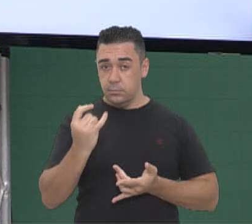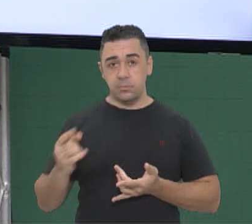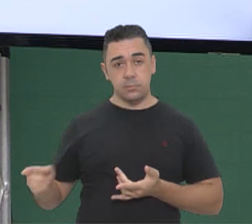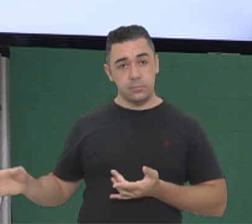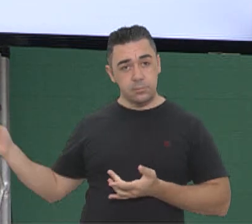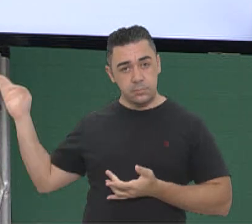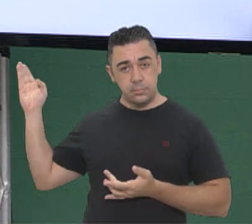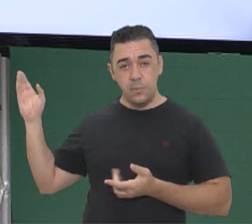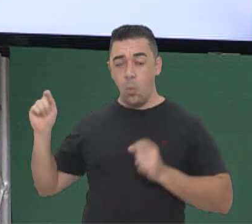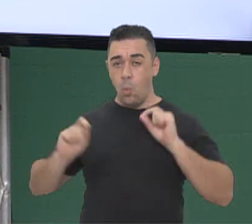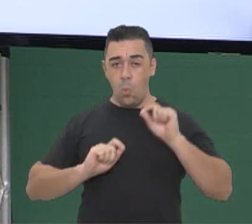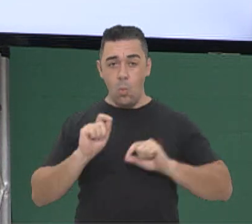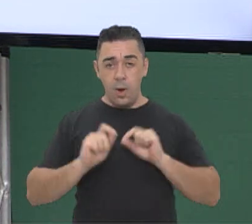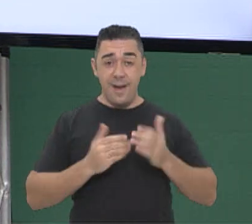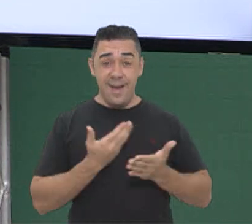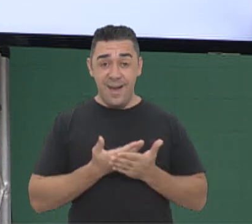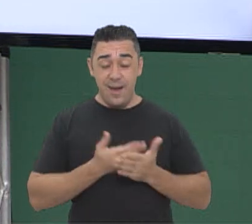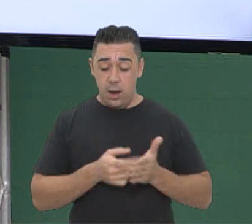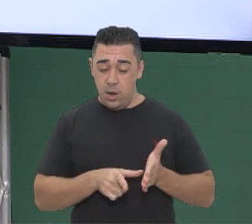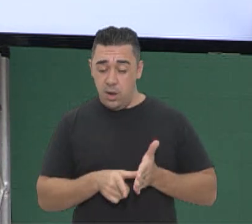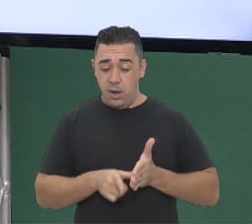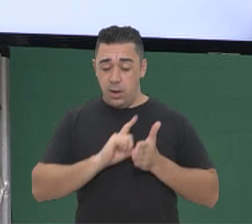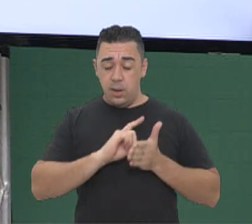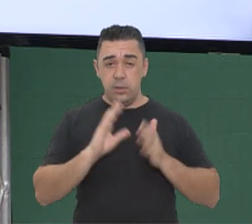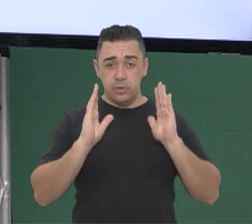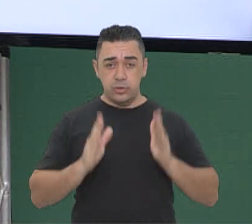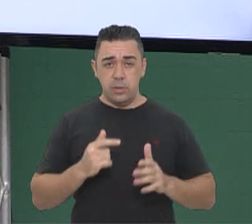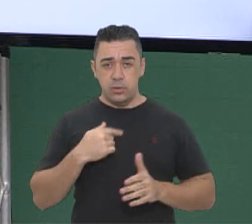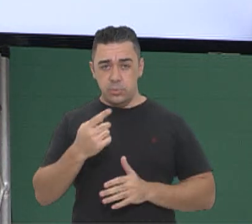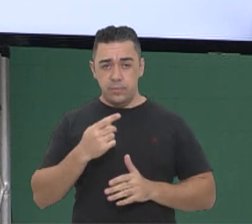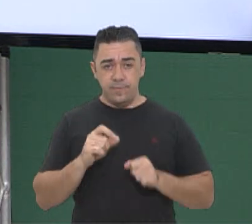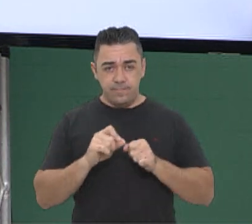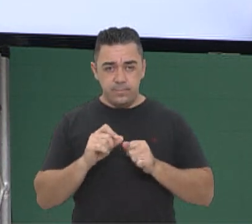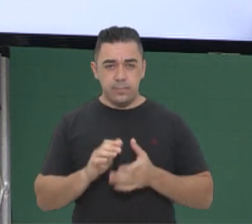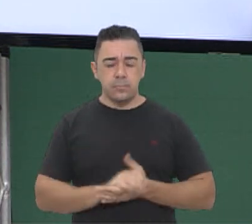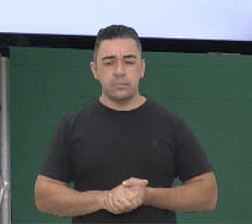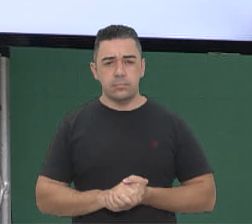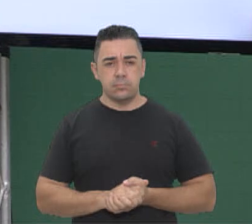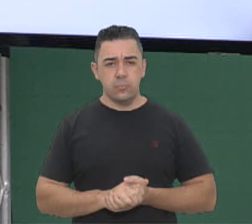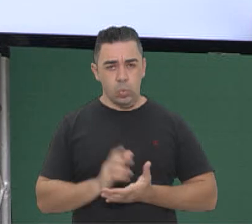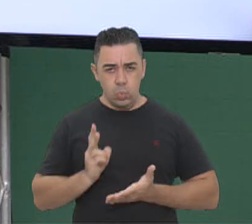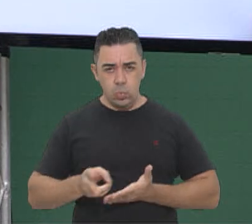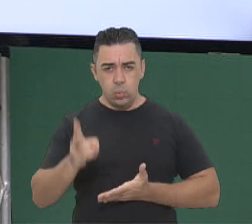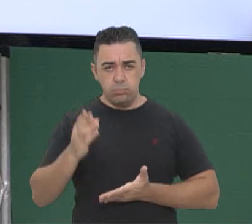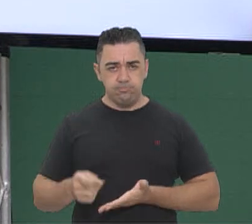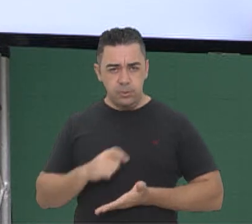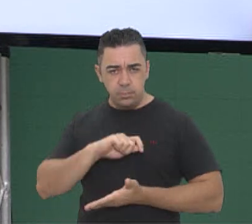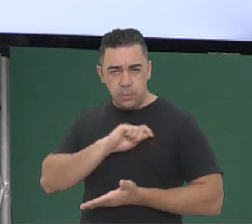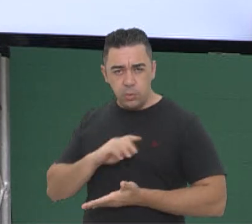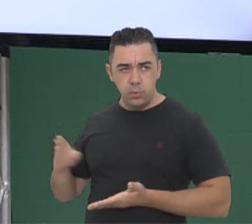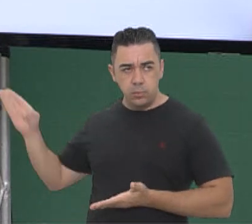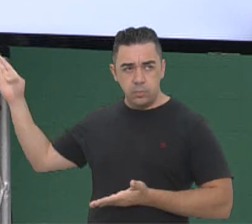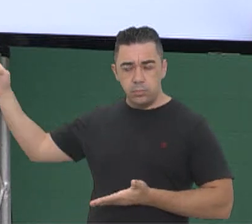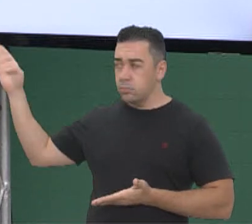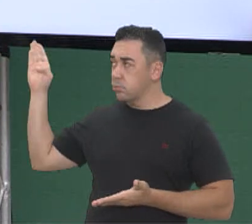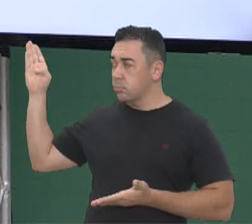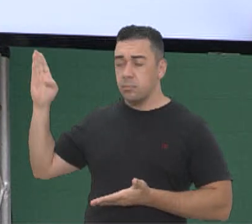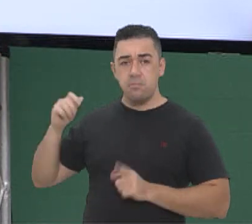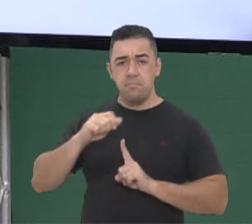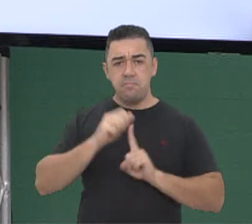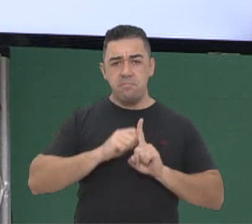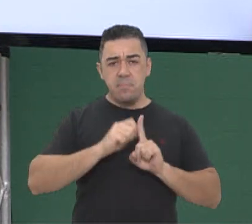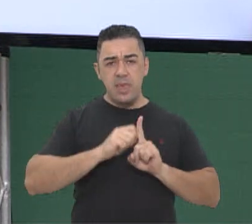vocês para essa aula. Então, antecipando o que nós estaríamos trabalhando. Vamos lá. Trujillo, fevereiro, mês de